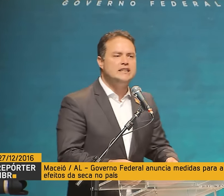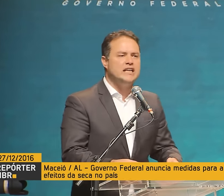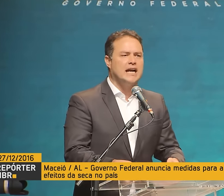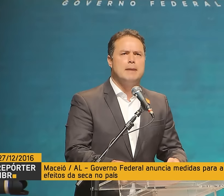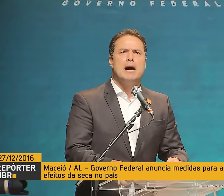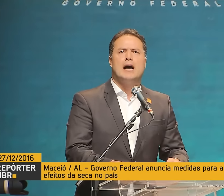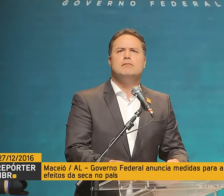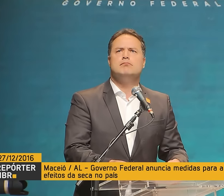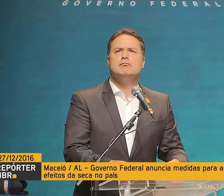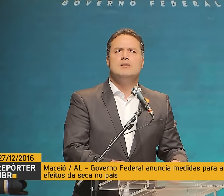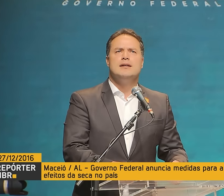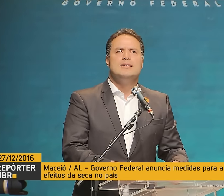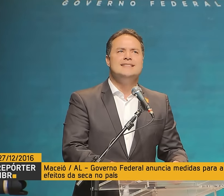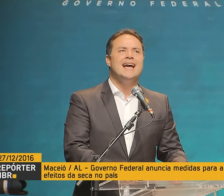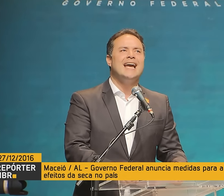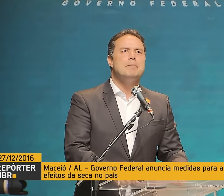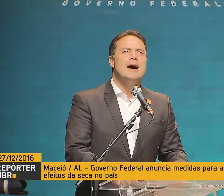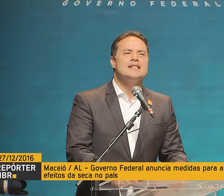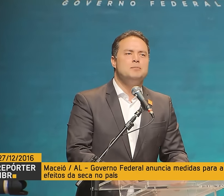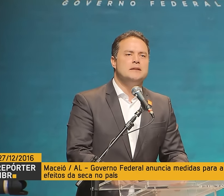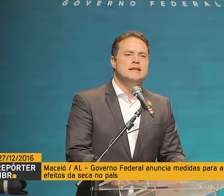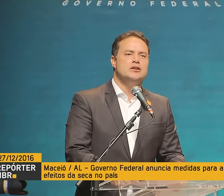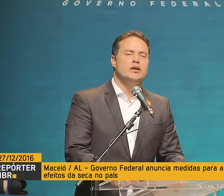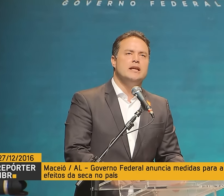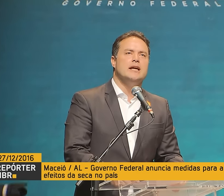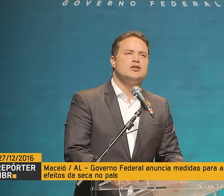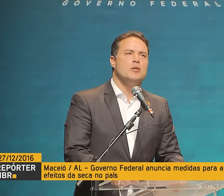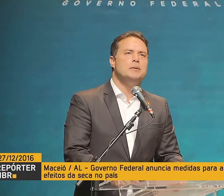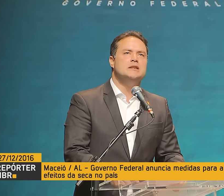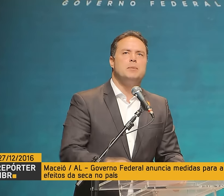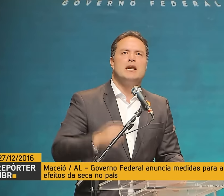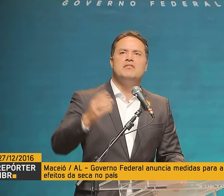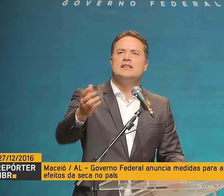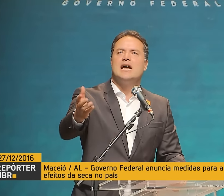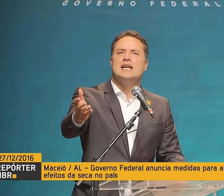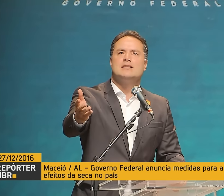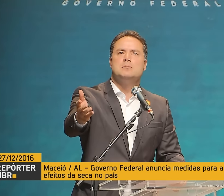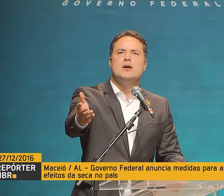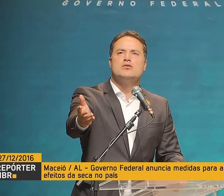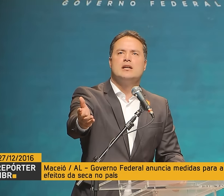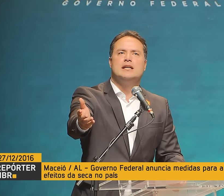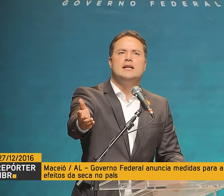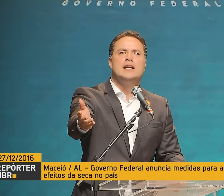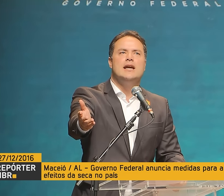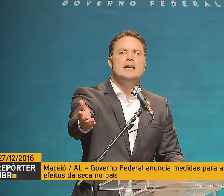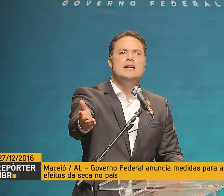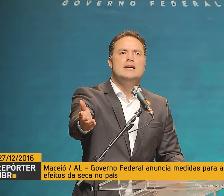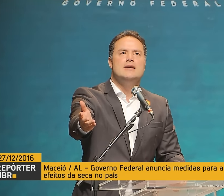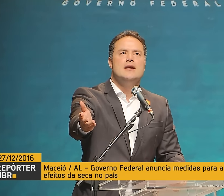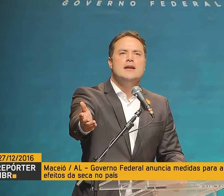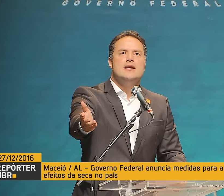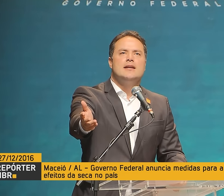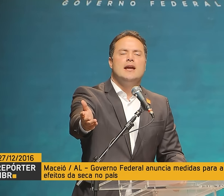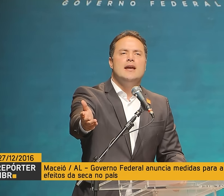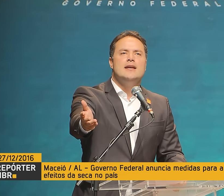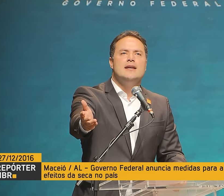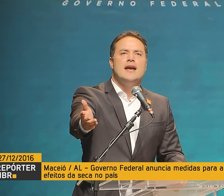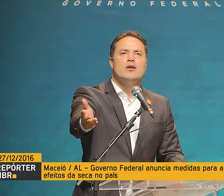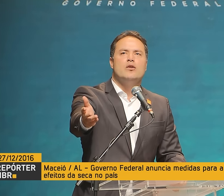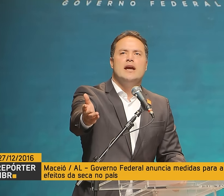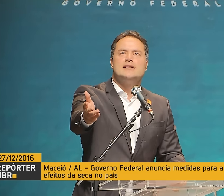paa leite I acabar se acabasse Presidente eu queria só pedir para levantar as mãos aqui quem